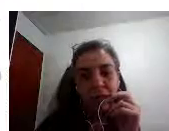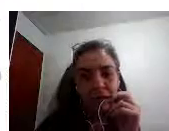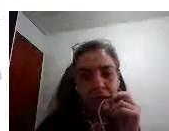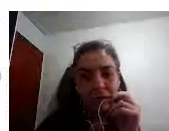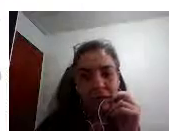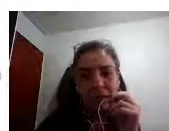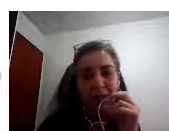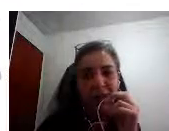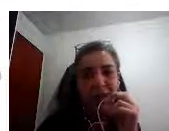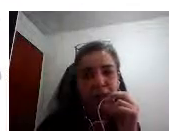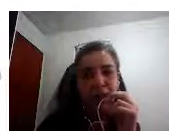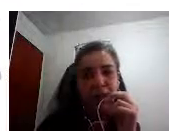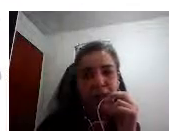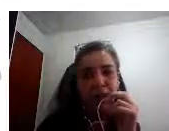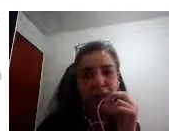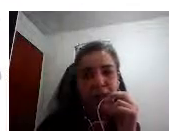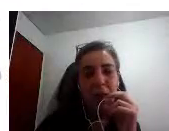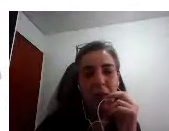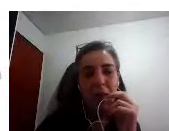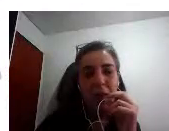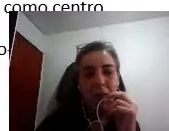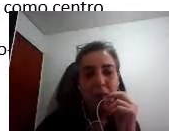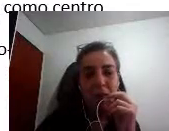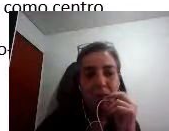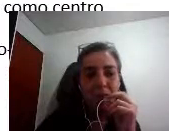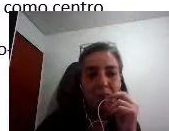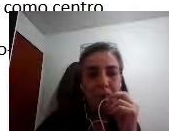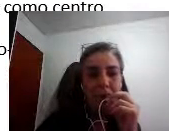sobre a Renascença. Vamos lá.